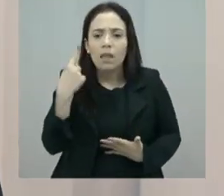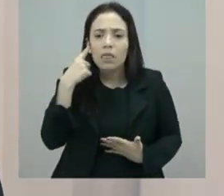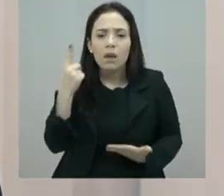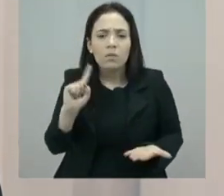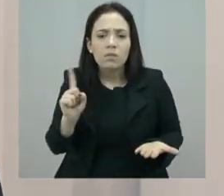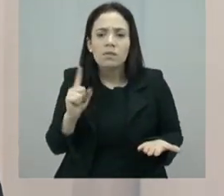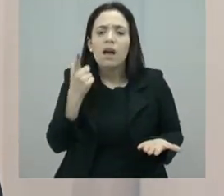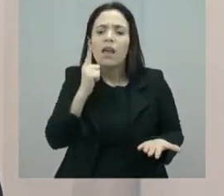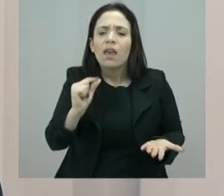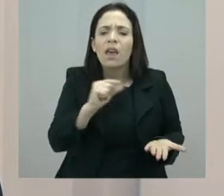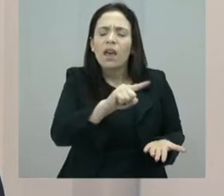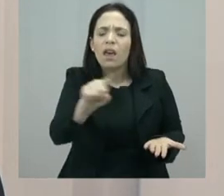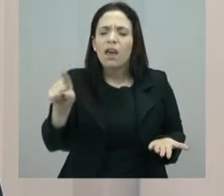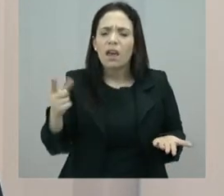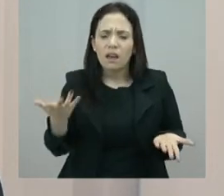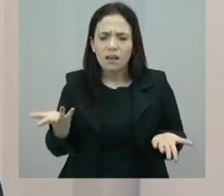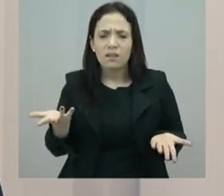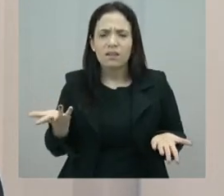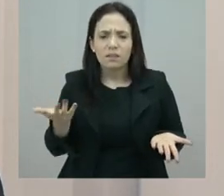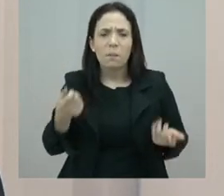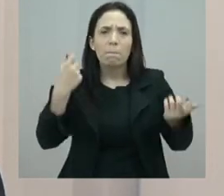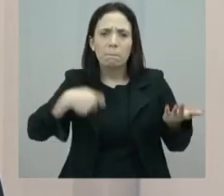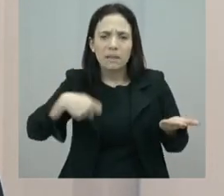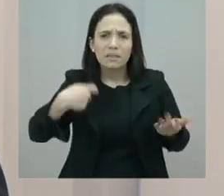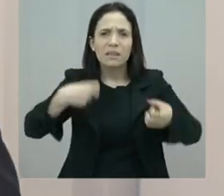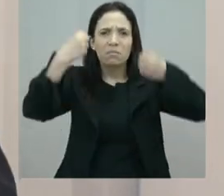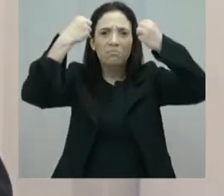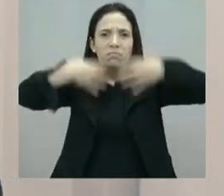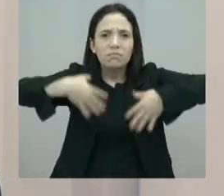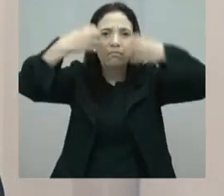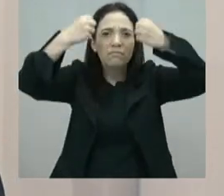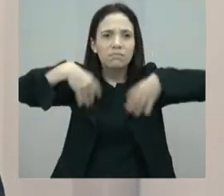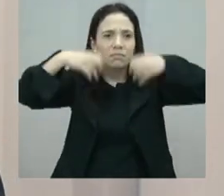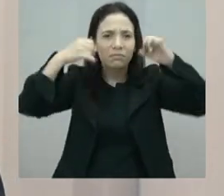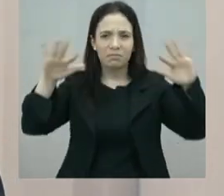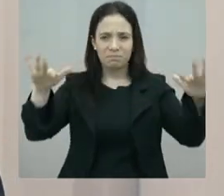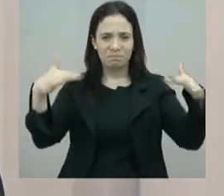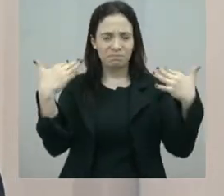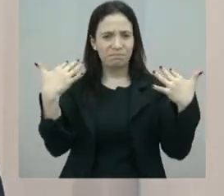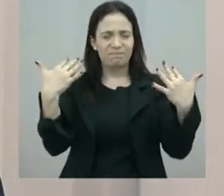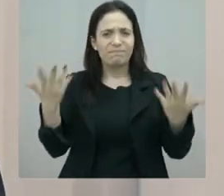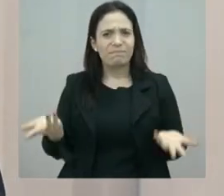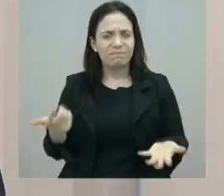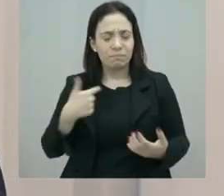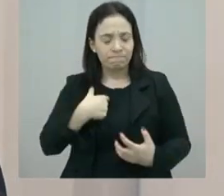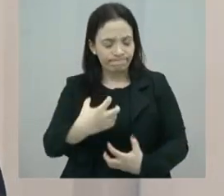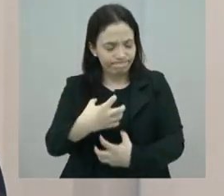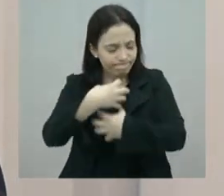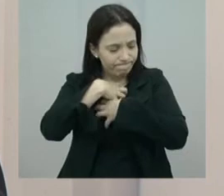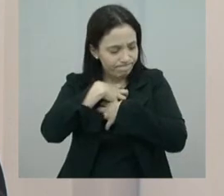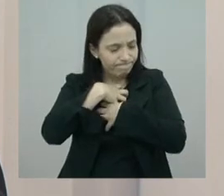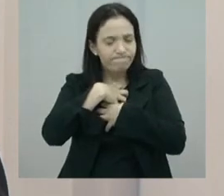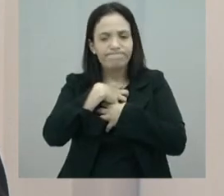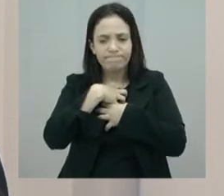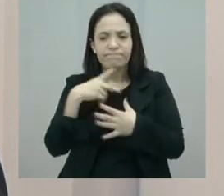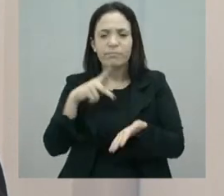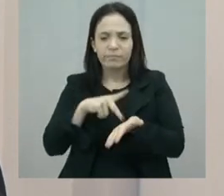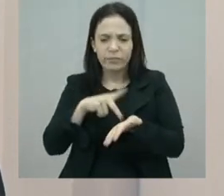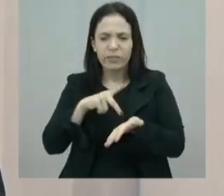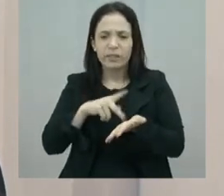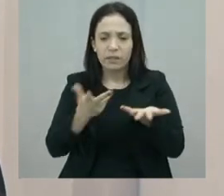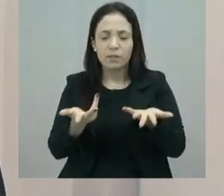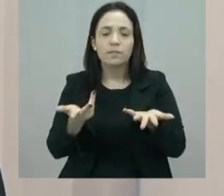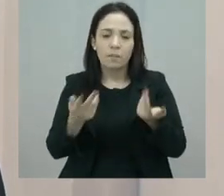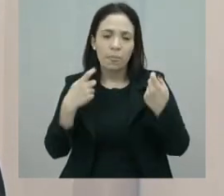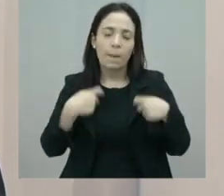sabe quem são aquelas pessoas, precisa repetir a história na frente de um monte de gente. Isso é altamente revitimizador. Então nós